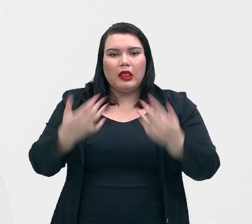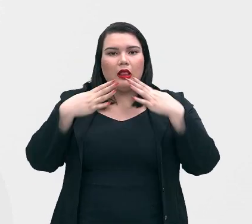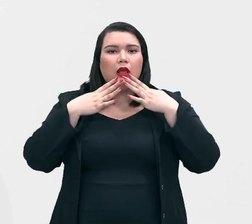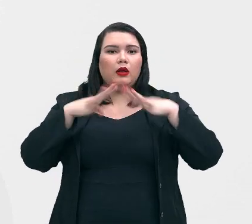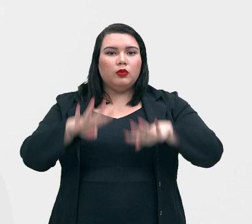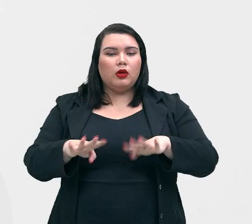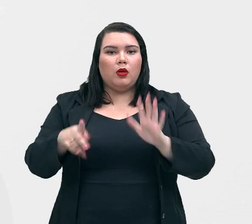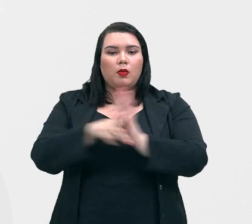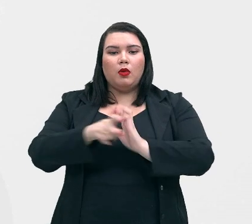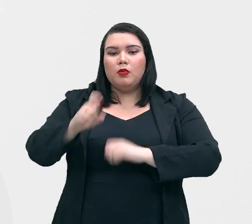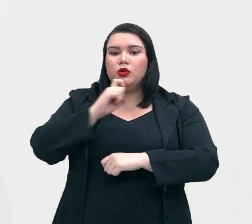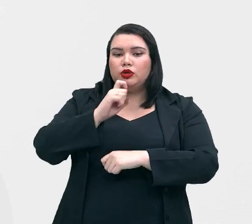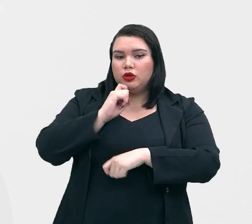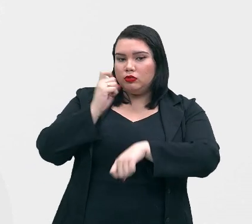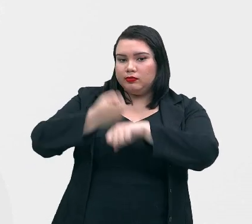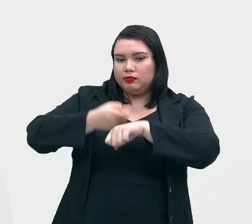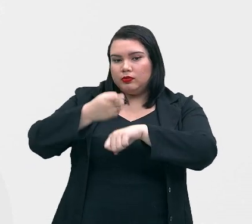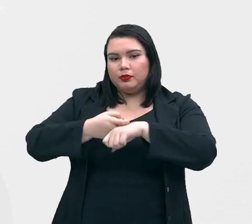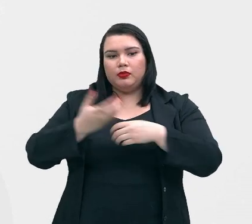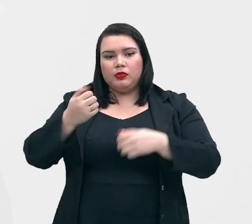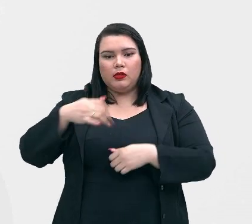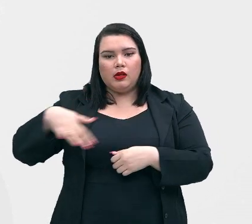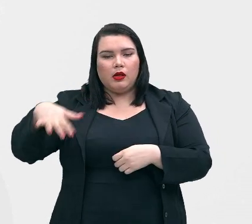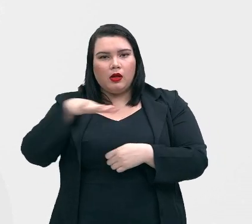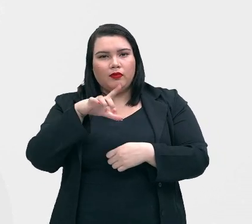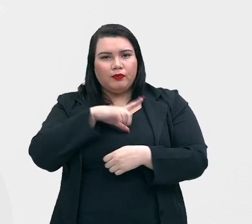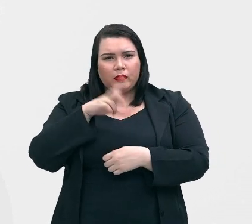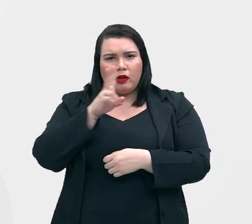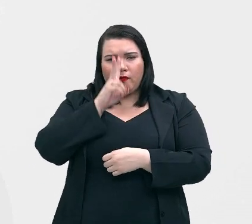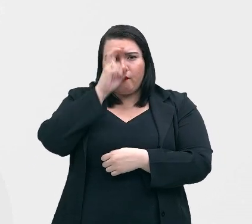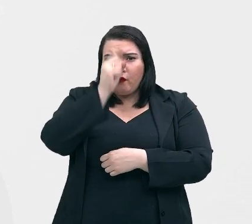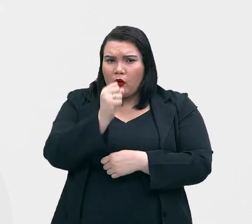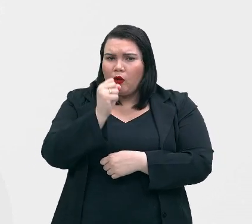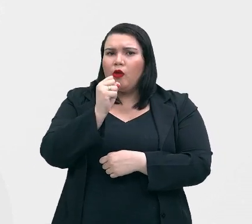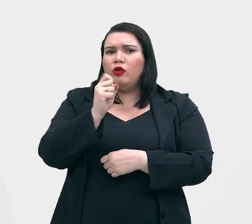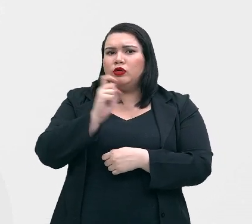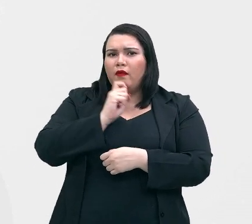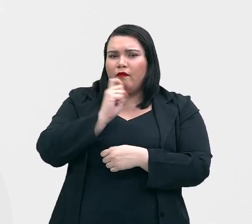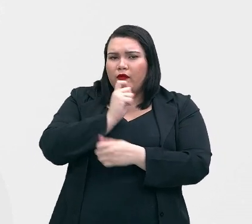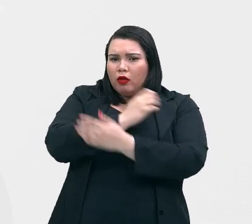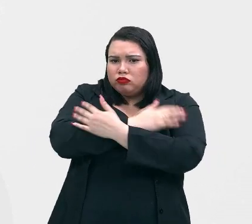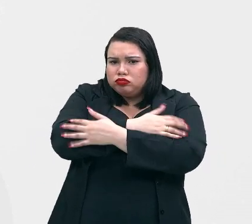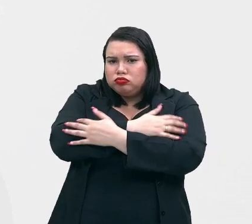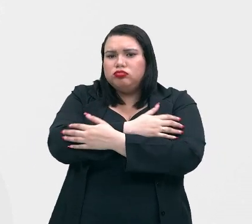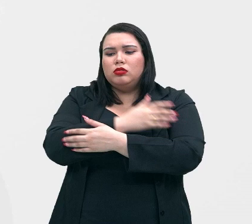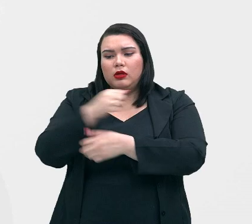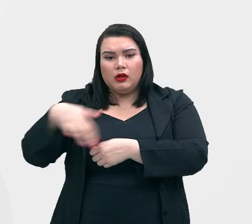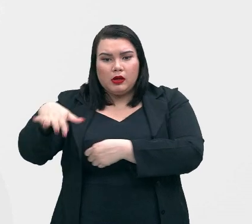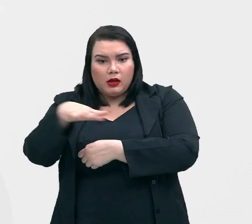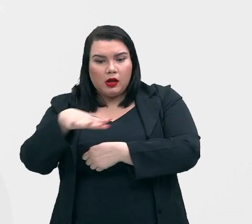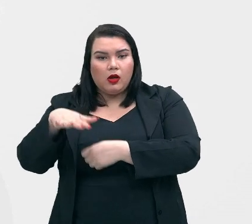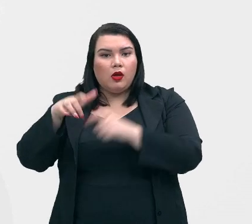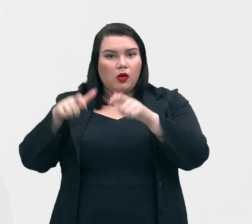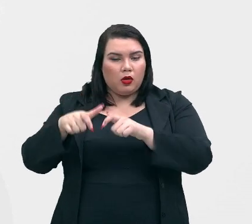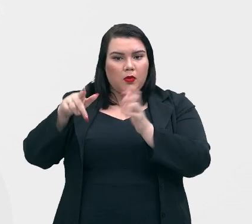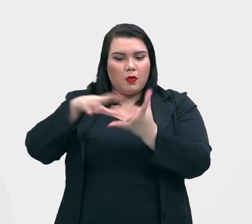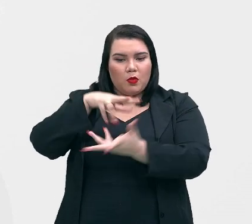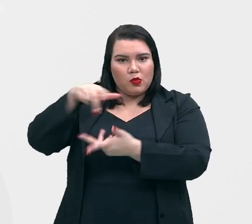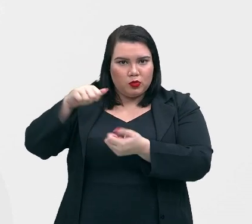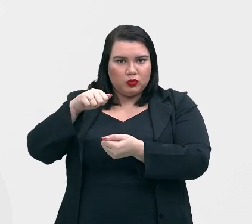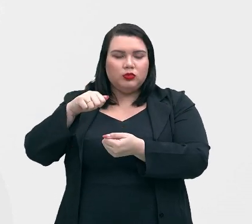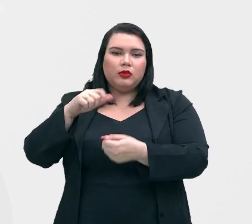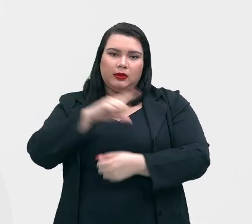gelo, que também pode ser encontrado aí em áreas de muito frio, um frio extremo, principalmente aí nos polos do